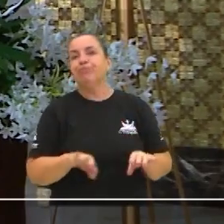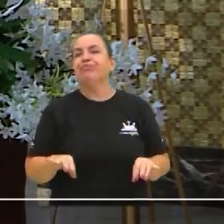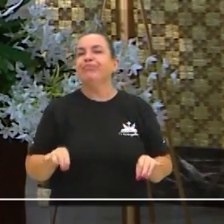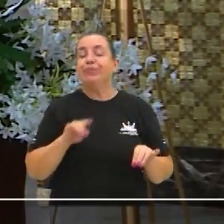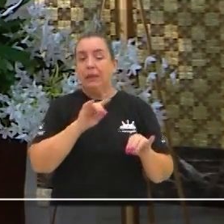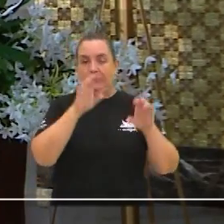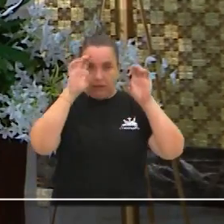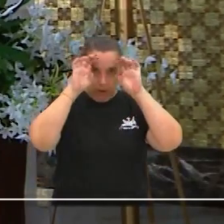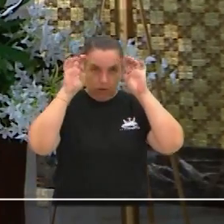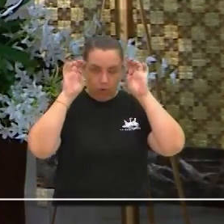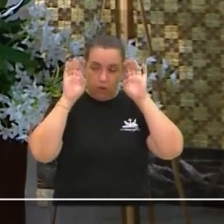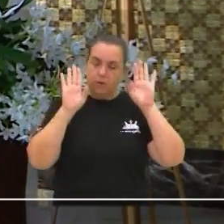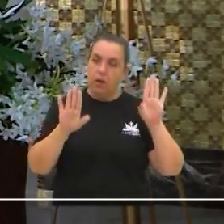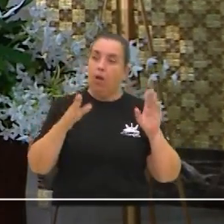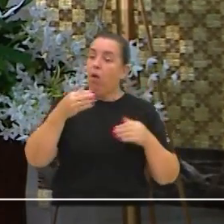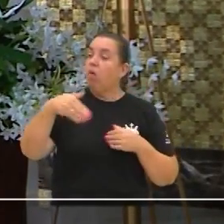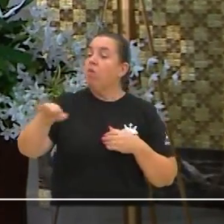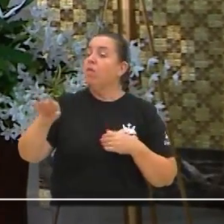ele se camufla.